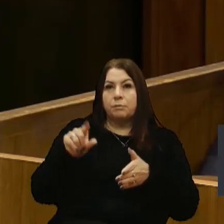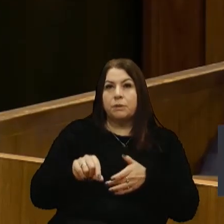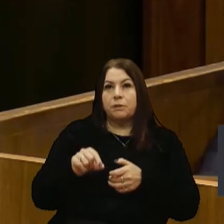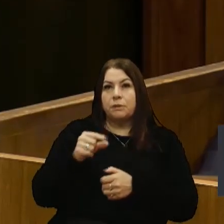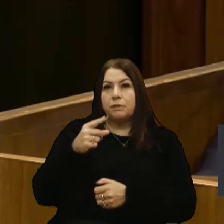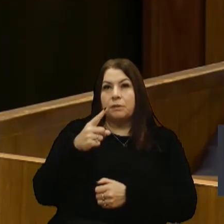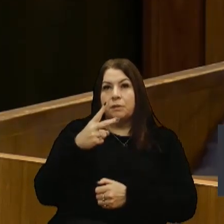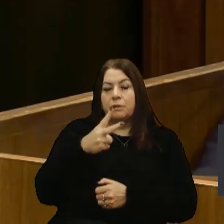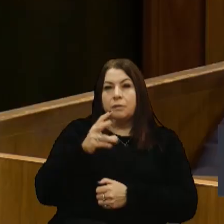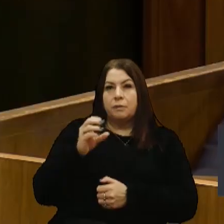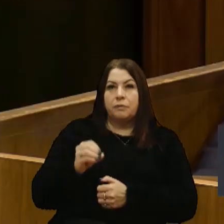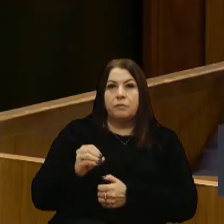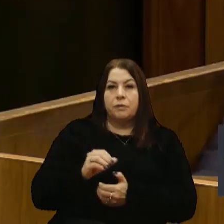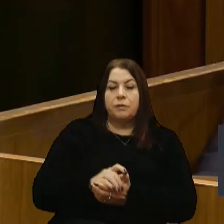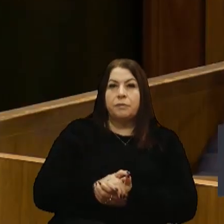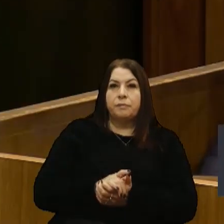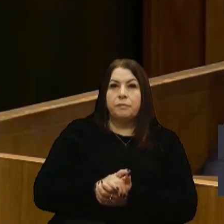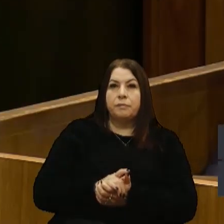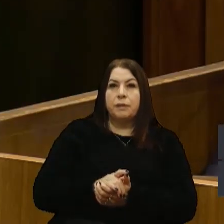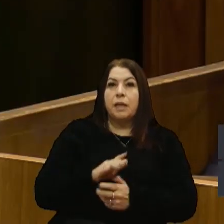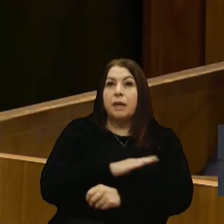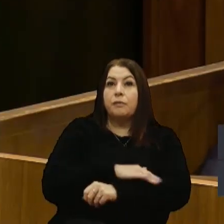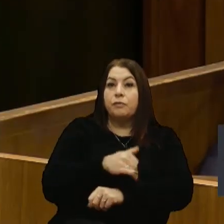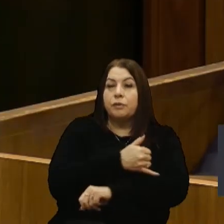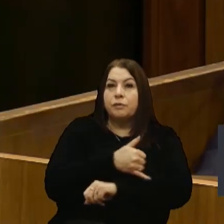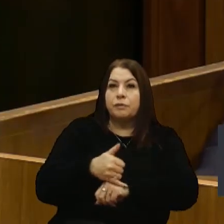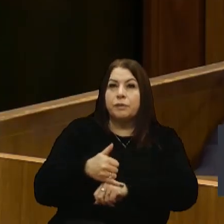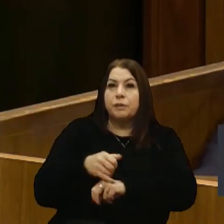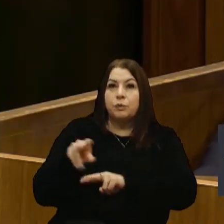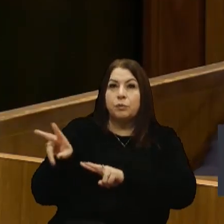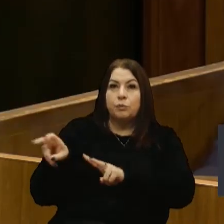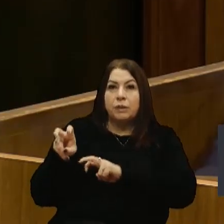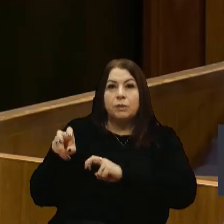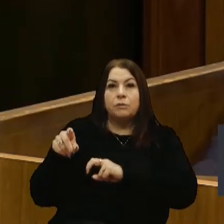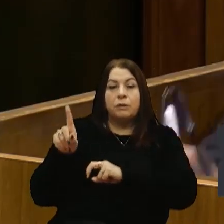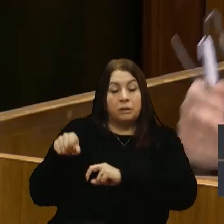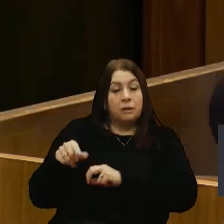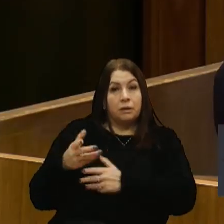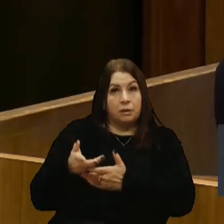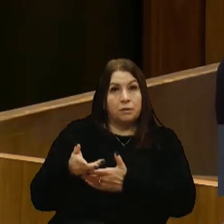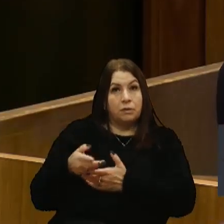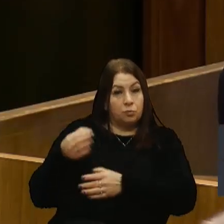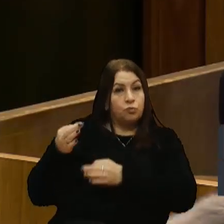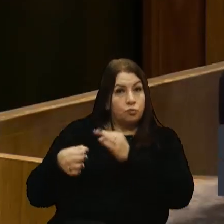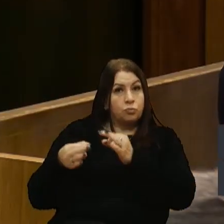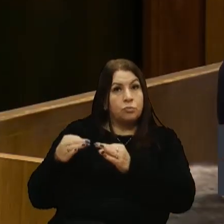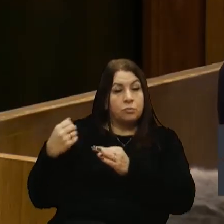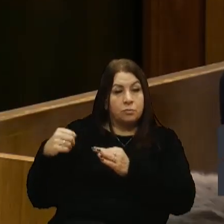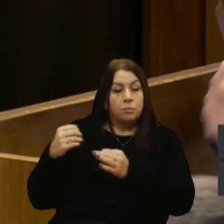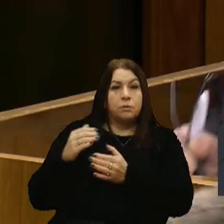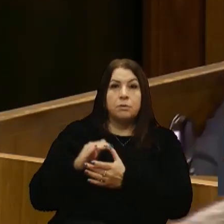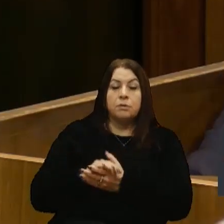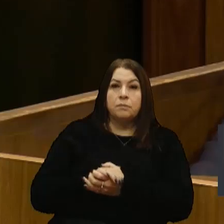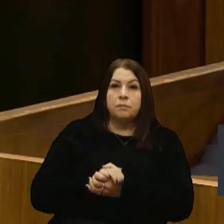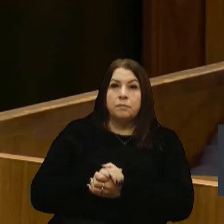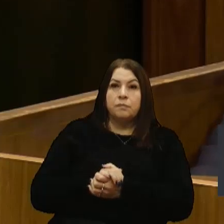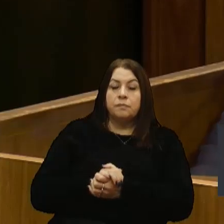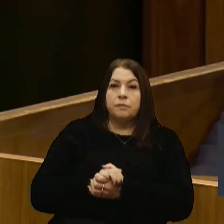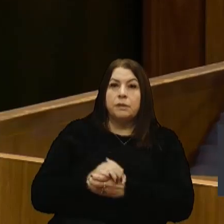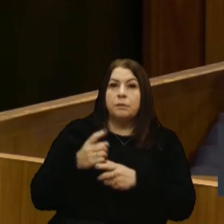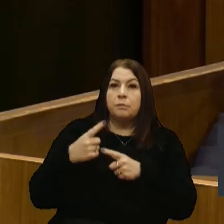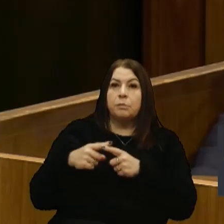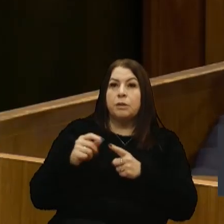20 trechos, pavimentação asfáltica nos interiores, que é justo e que nós precisamos,